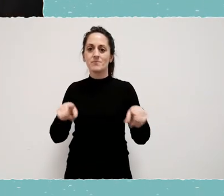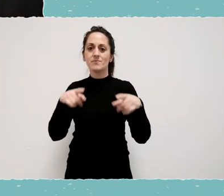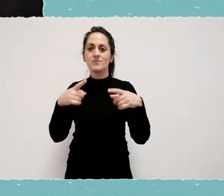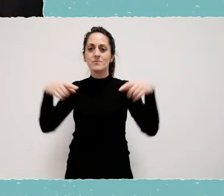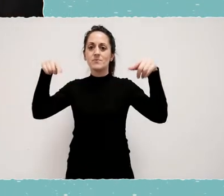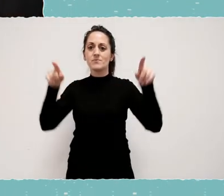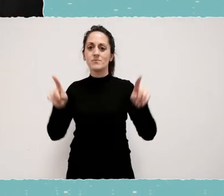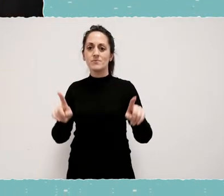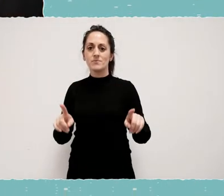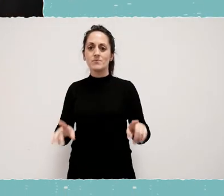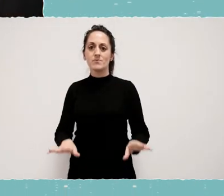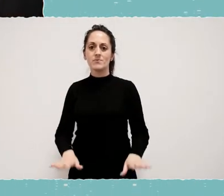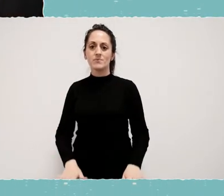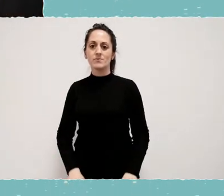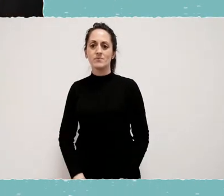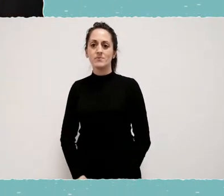no, no,